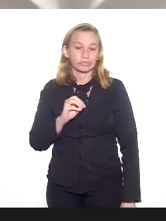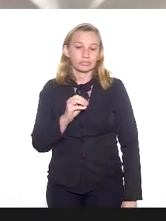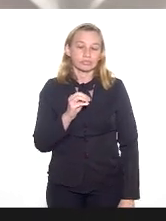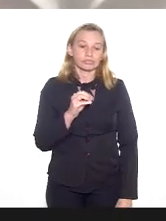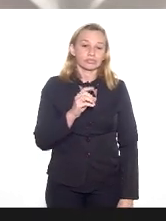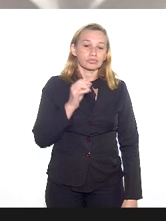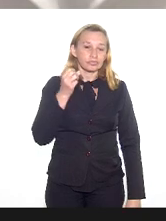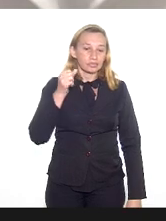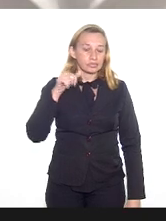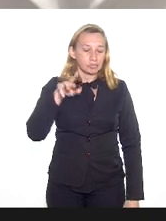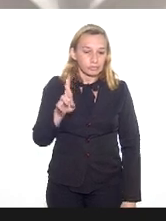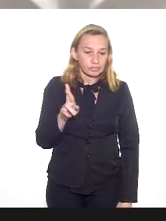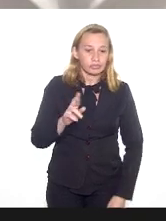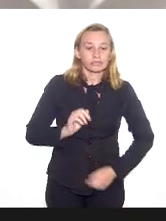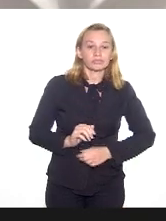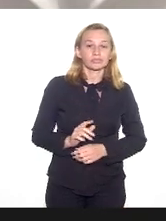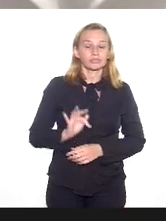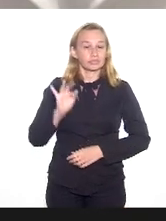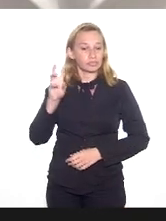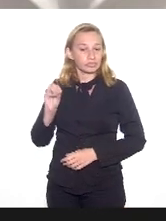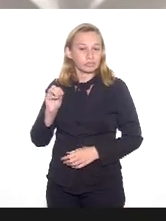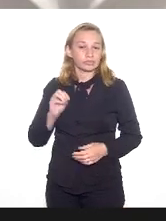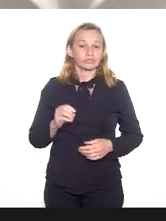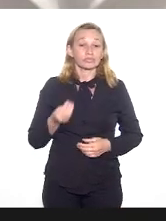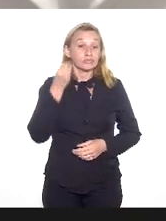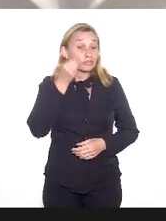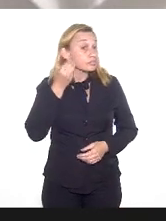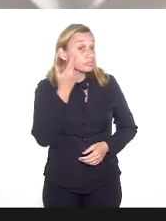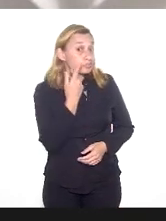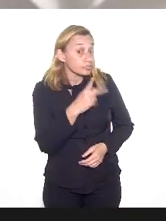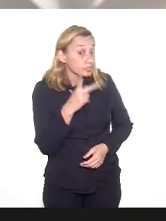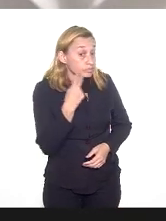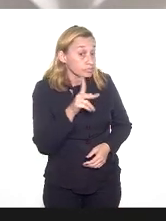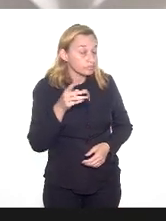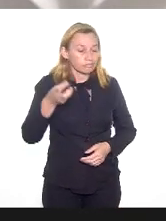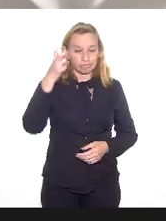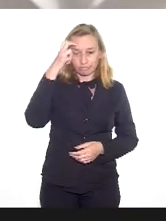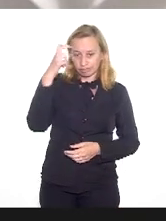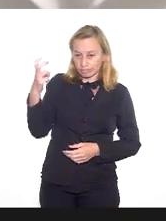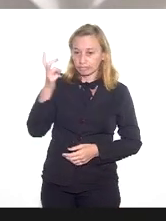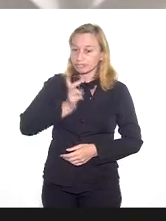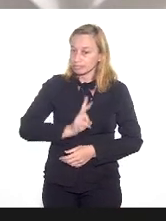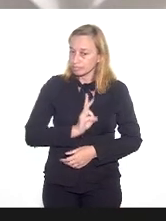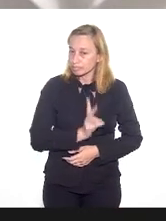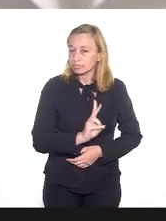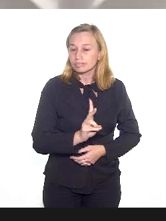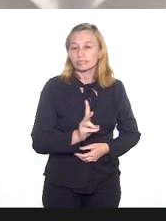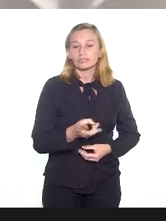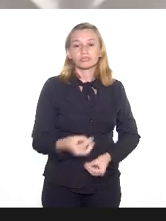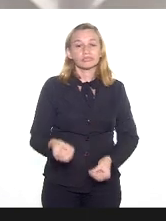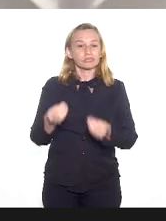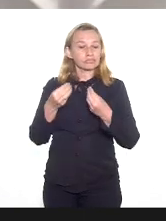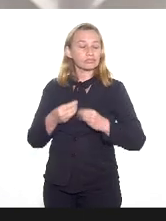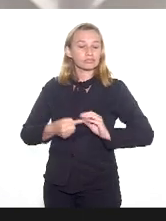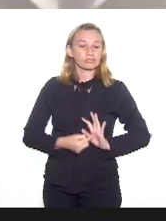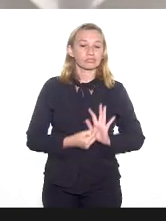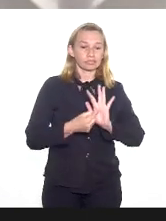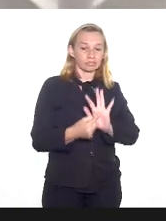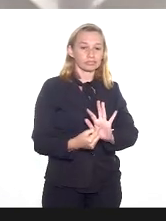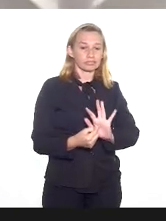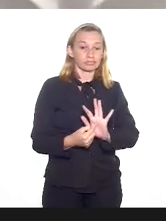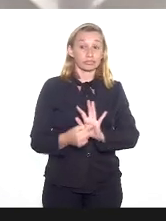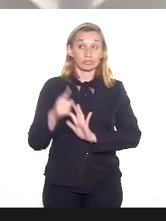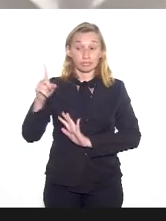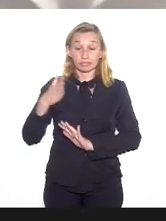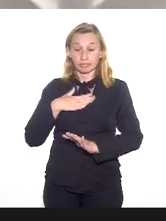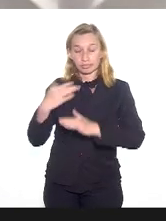deputado Eliomar, né, que com a sua experiência e sabedoria sempre nos traz a razão, né, e lá na minha